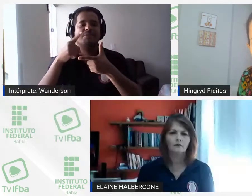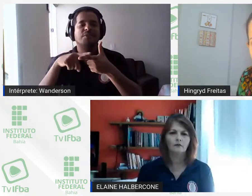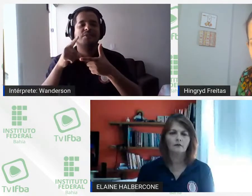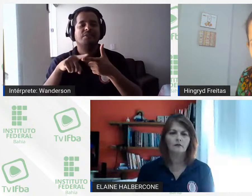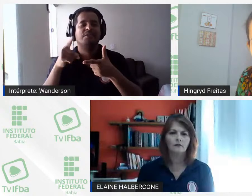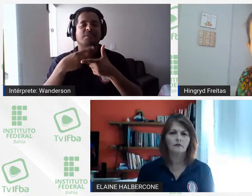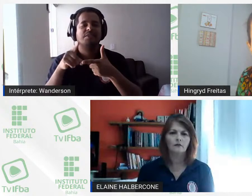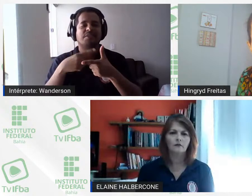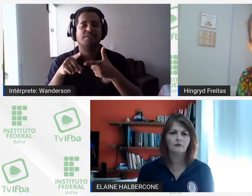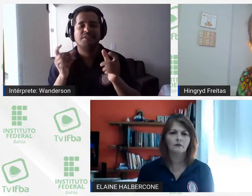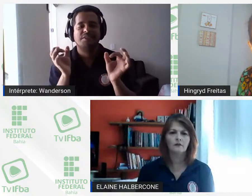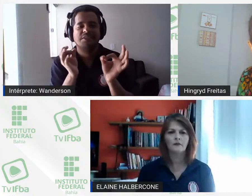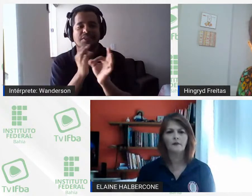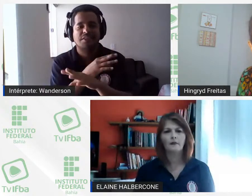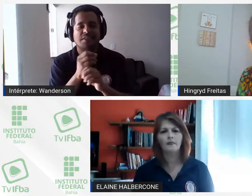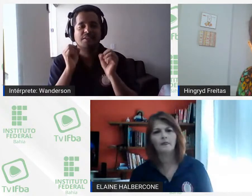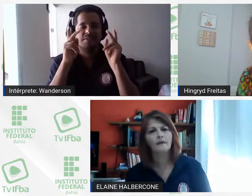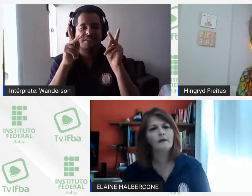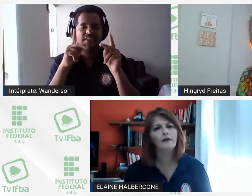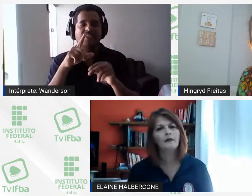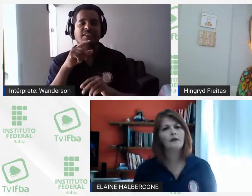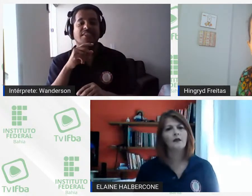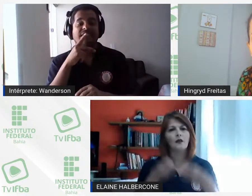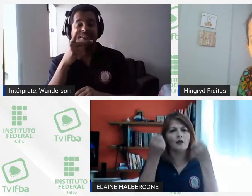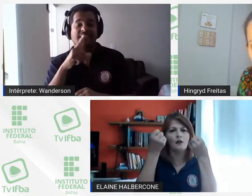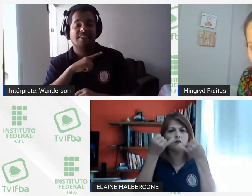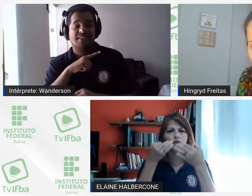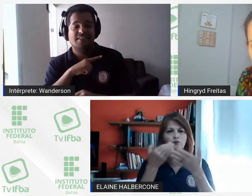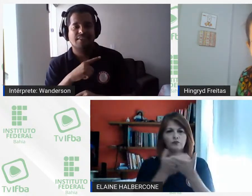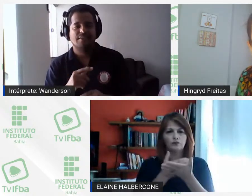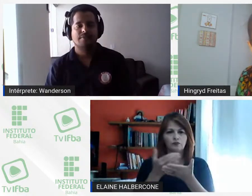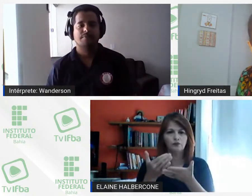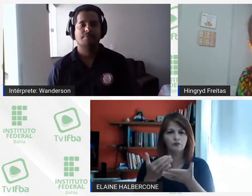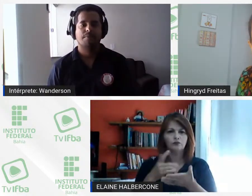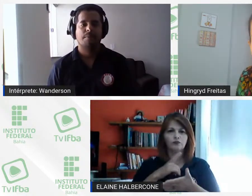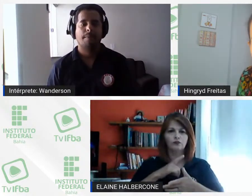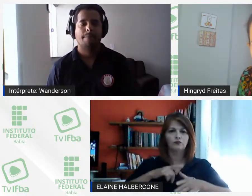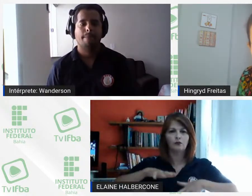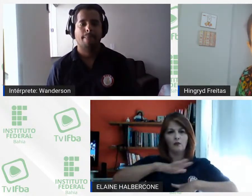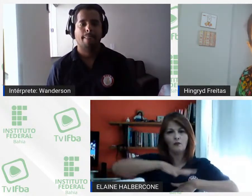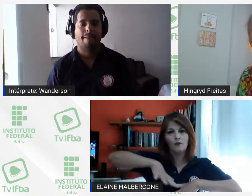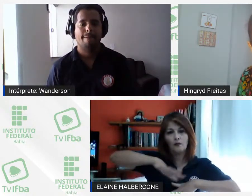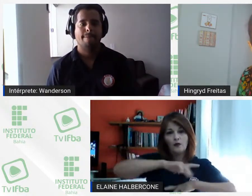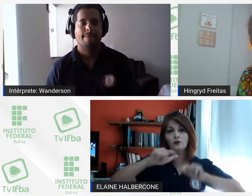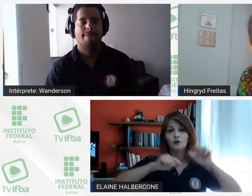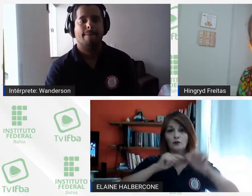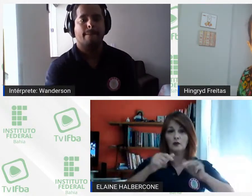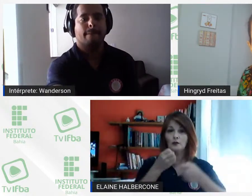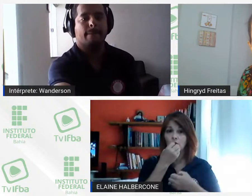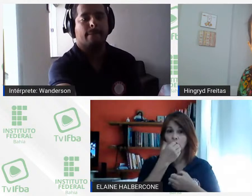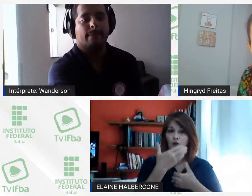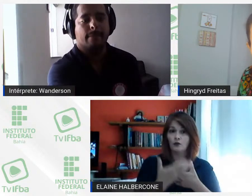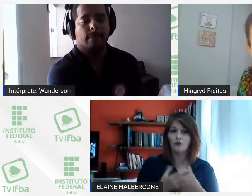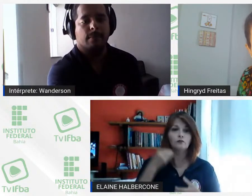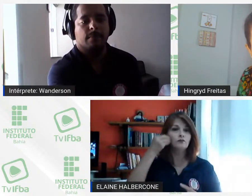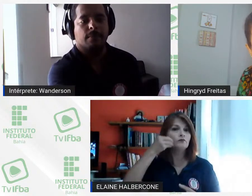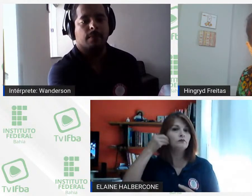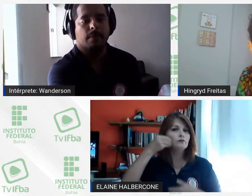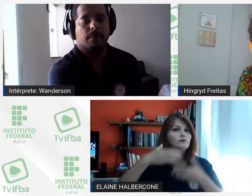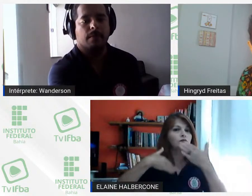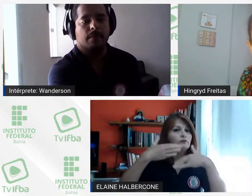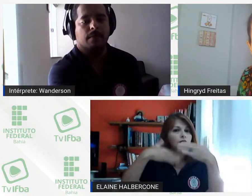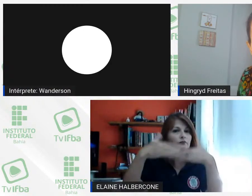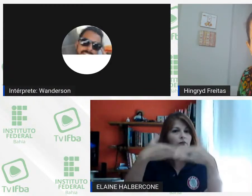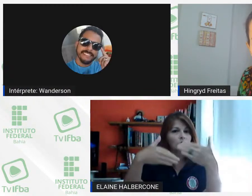no início, temos uma sala com trabalhos muito ricos, experiências, né, que foram